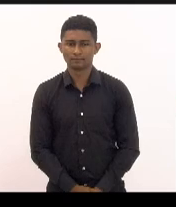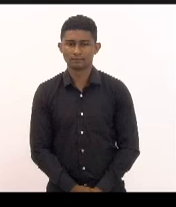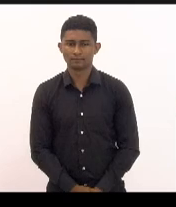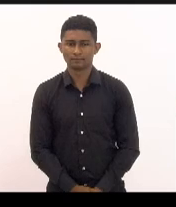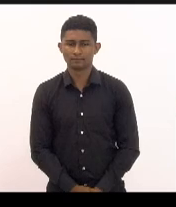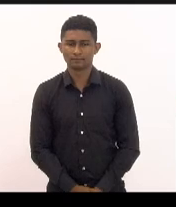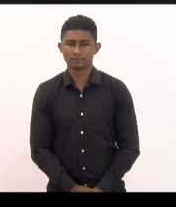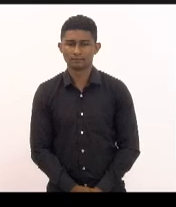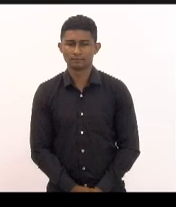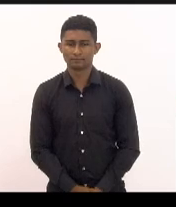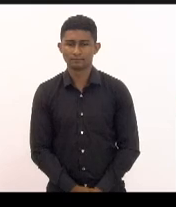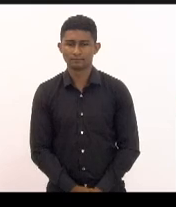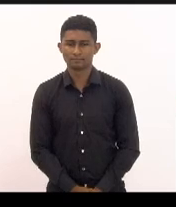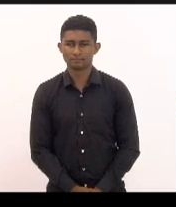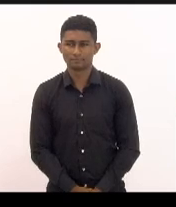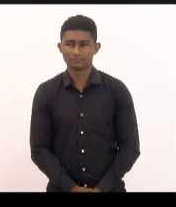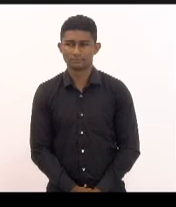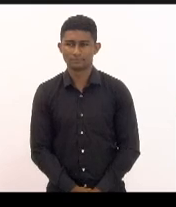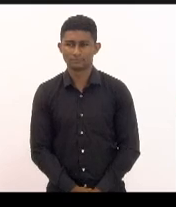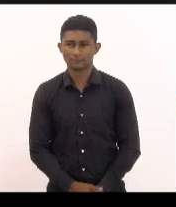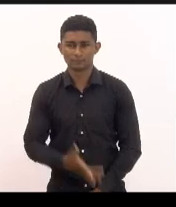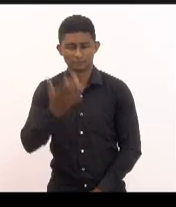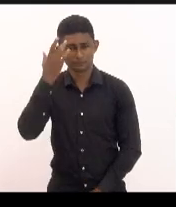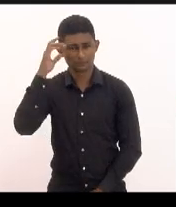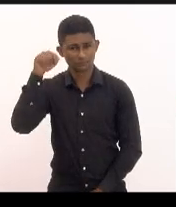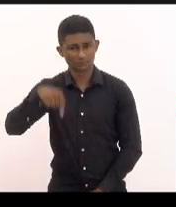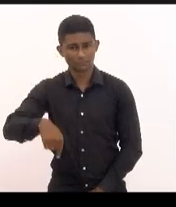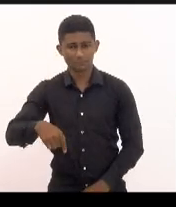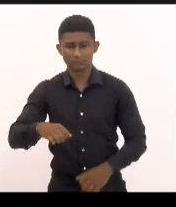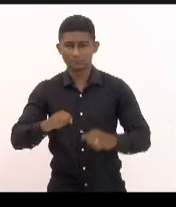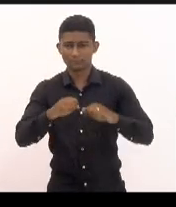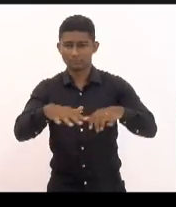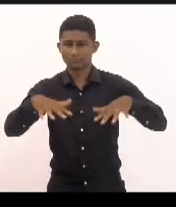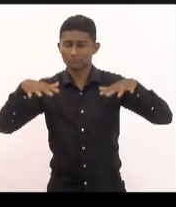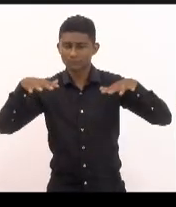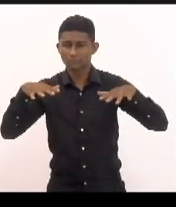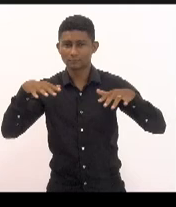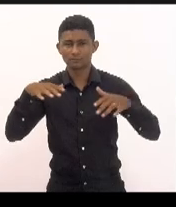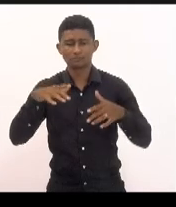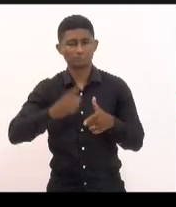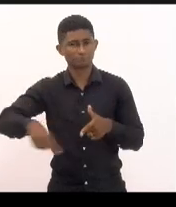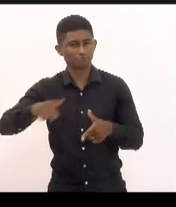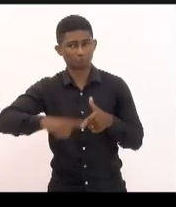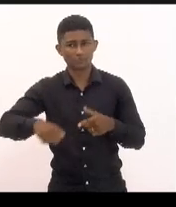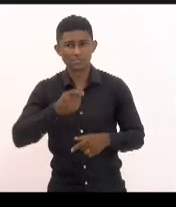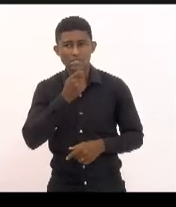O problema foi na sessão mesmo, Célia. Está sem som.